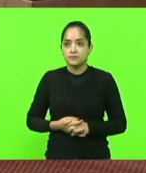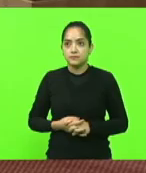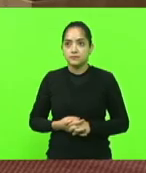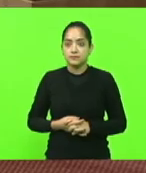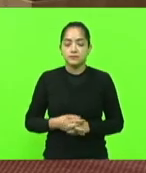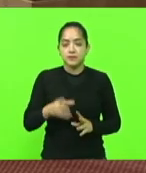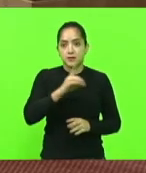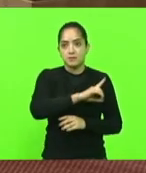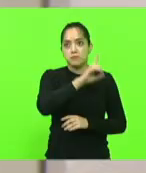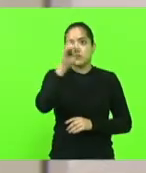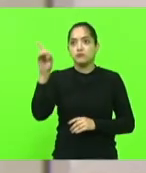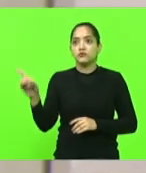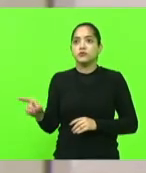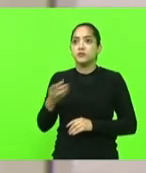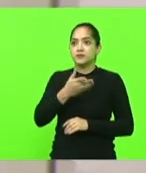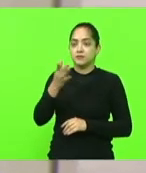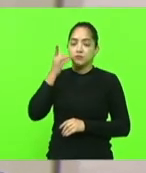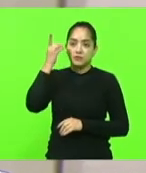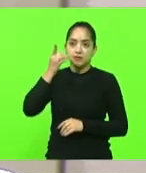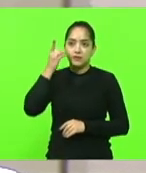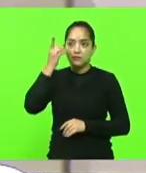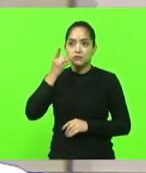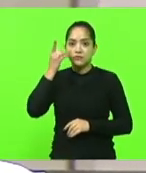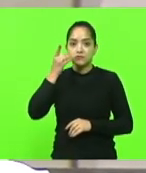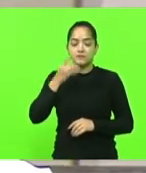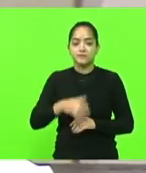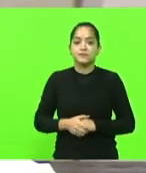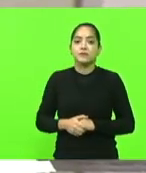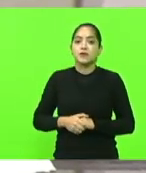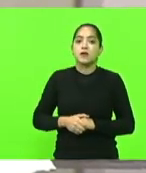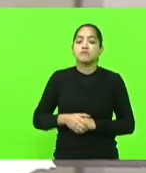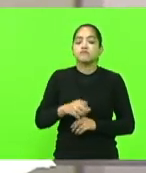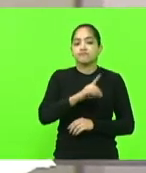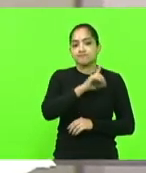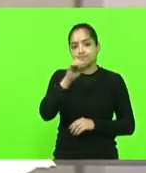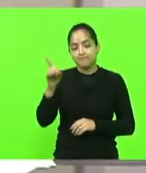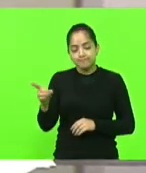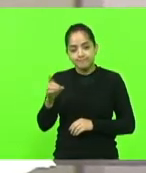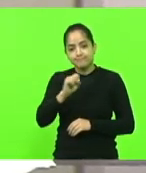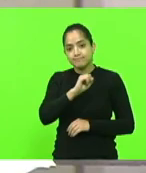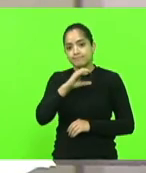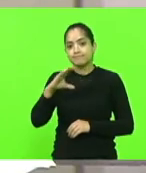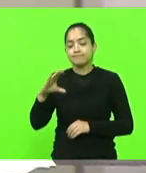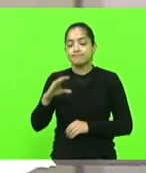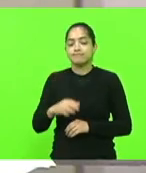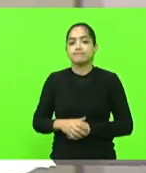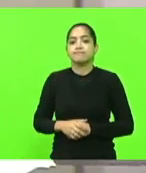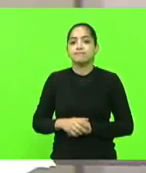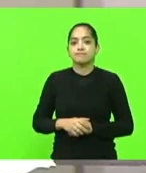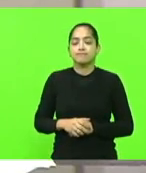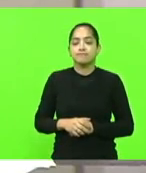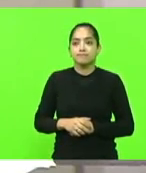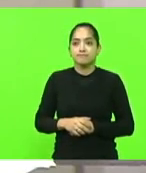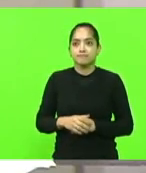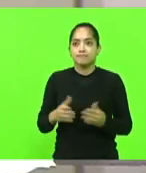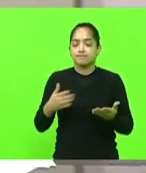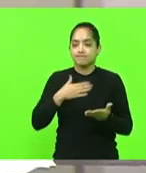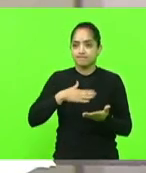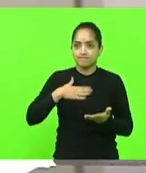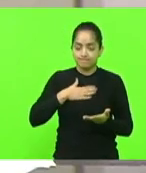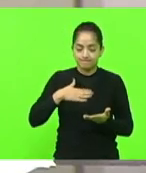Bom dia, deputadas, bom dia, deputados. Bom dia, Santa Catarina. É com muita satisfação